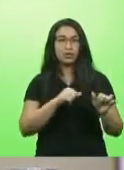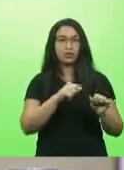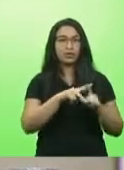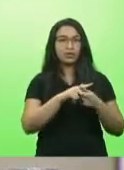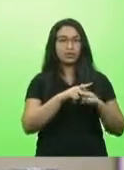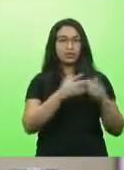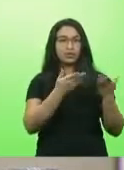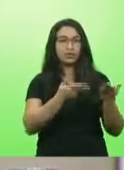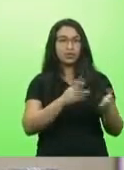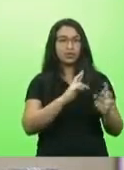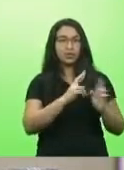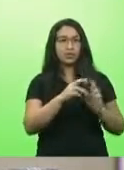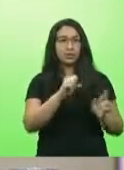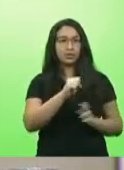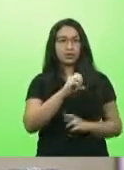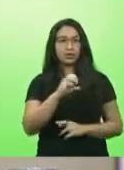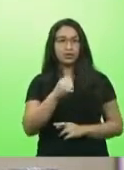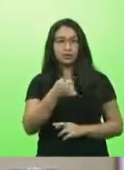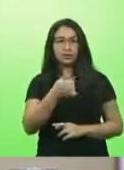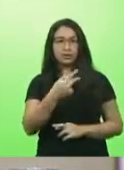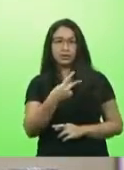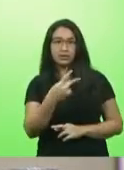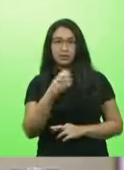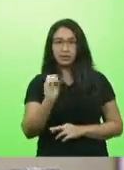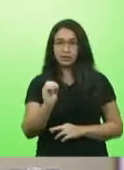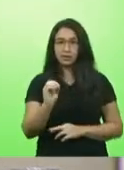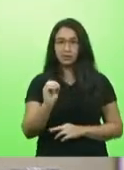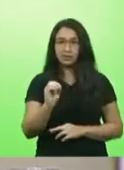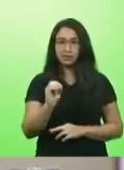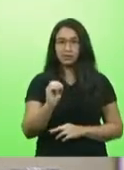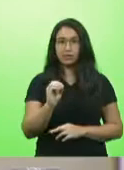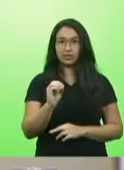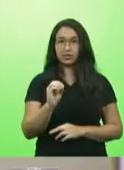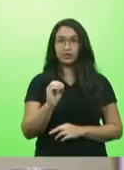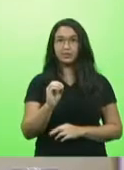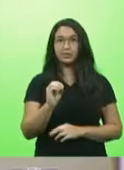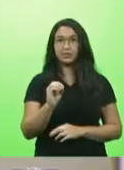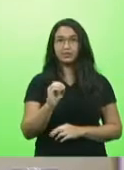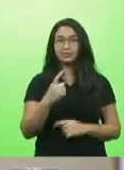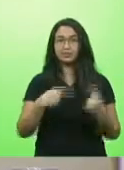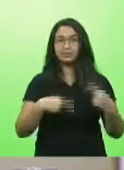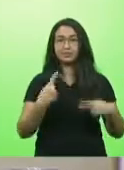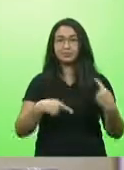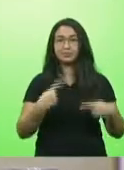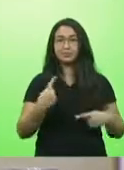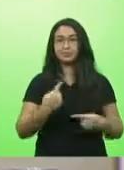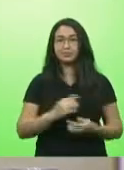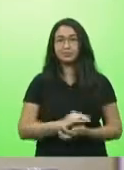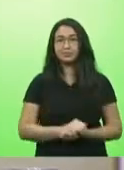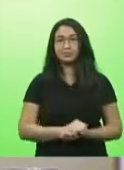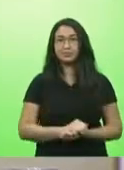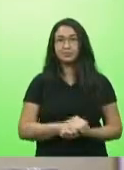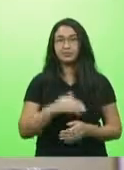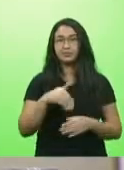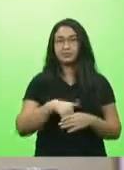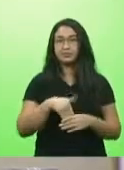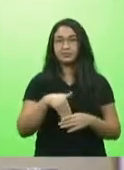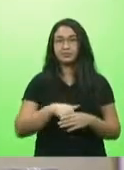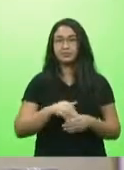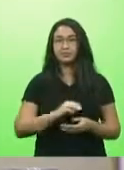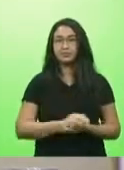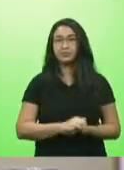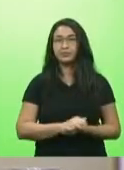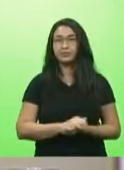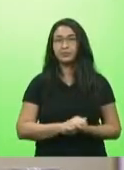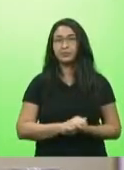120 entre os municípios de Curitibanos e Lebon Regis em discussão não havendo quem queira discutir em votação deputados